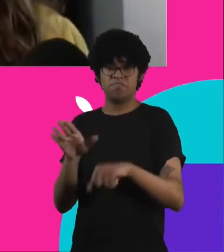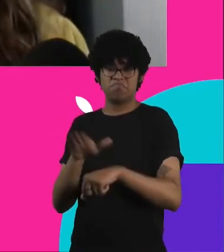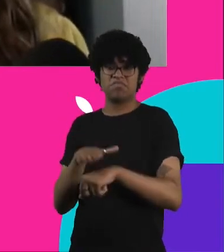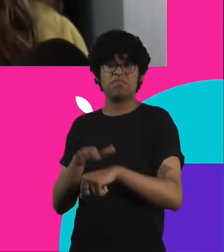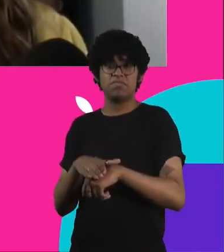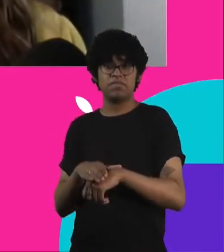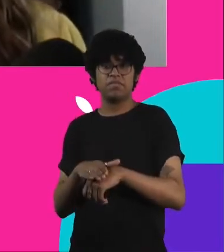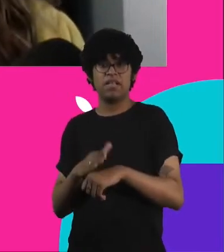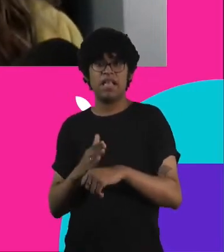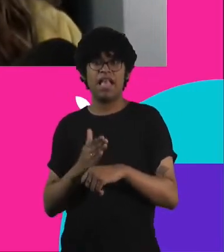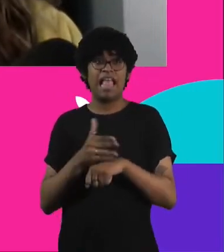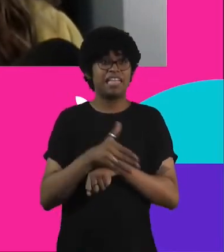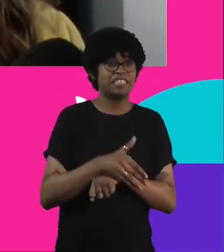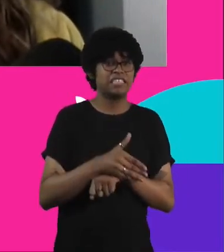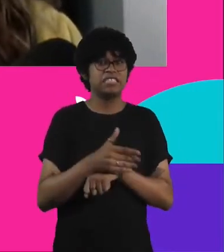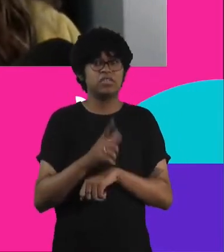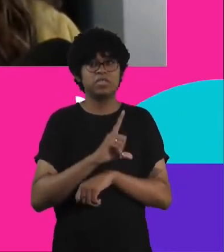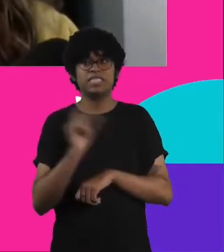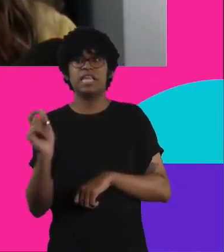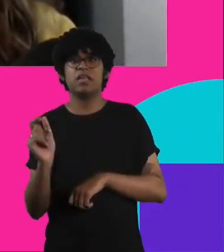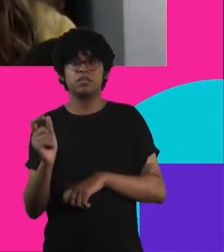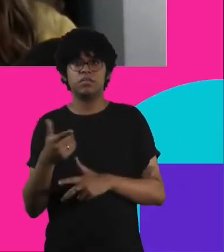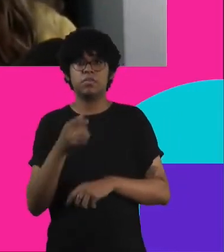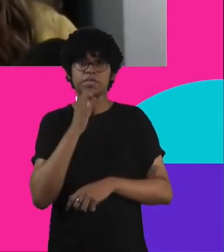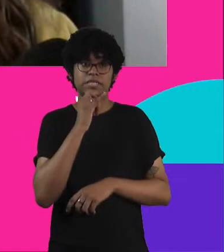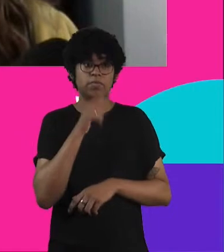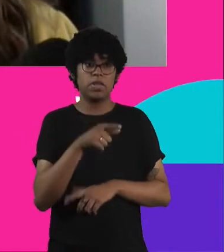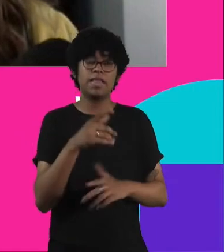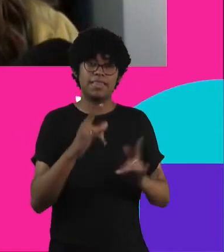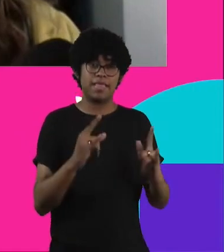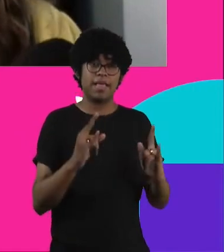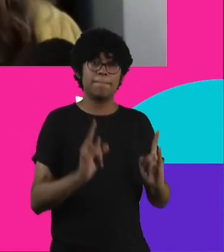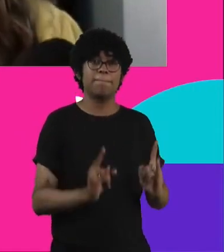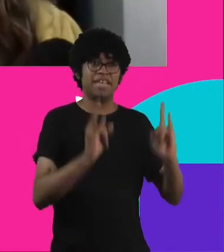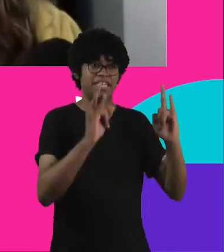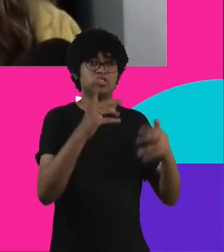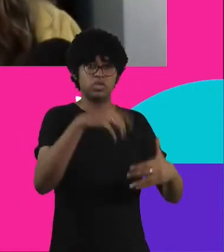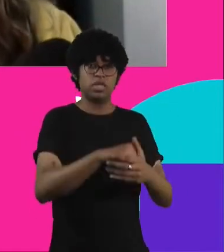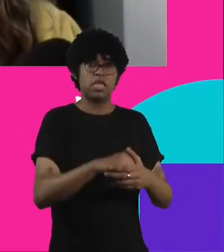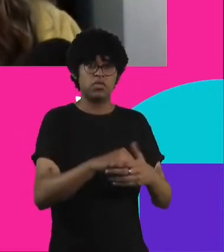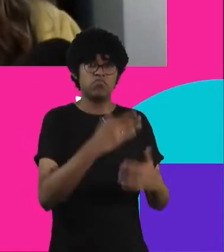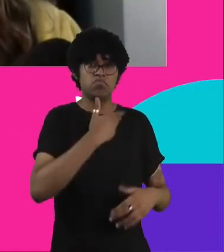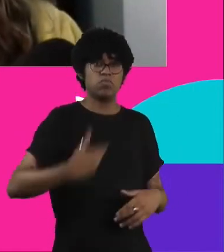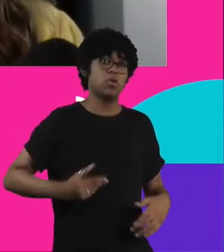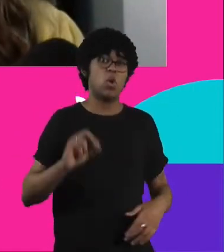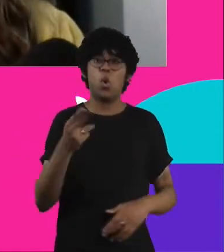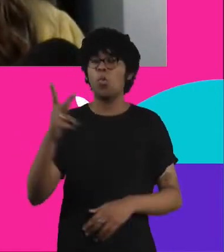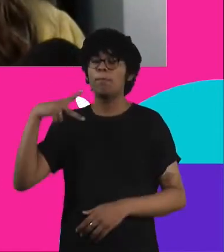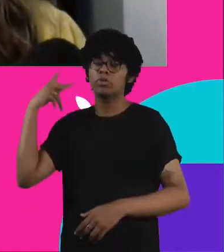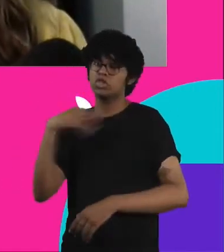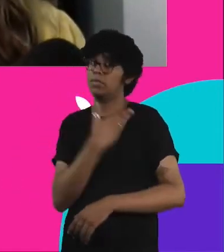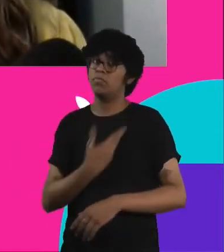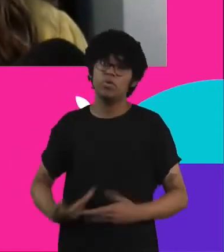de entradas e saídas, seja dentro de prédios públicos, seja para o acesso a serviços e políticas públicas, como,